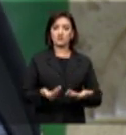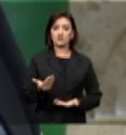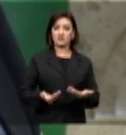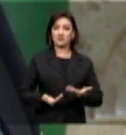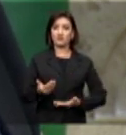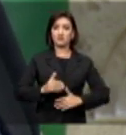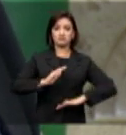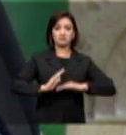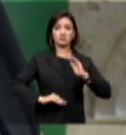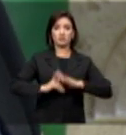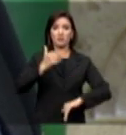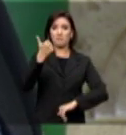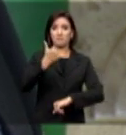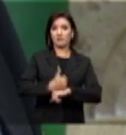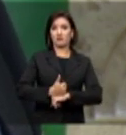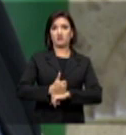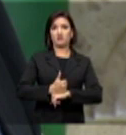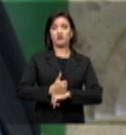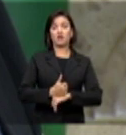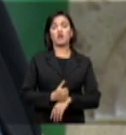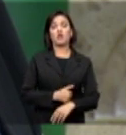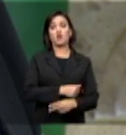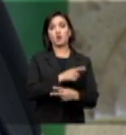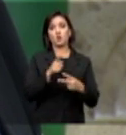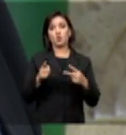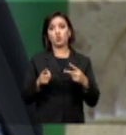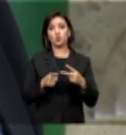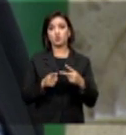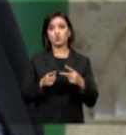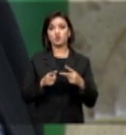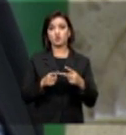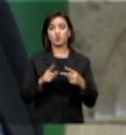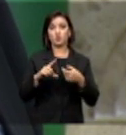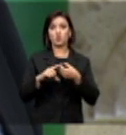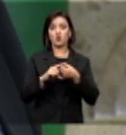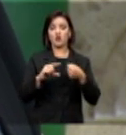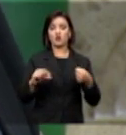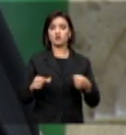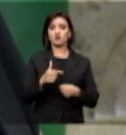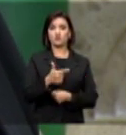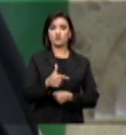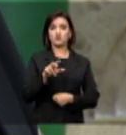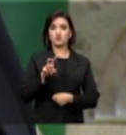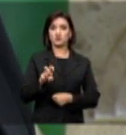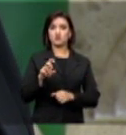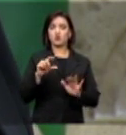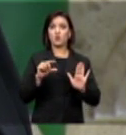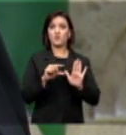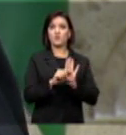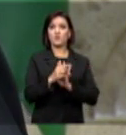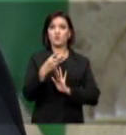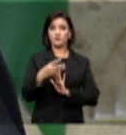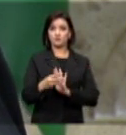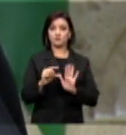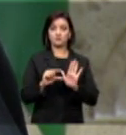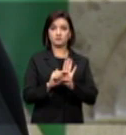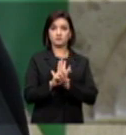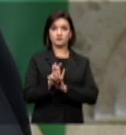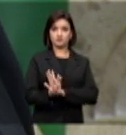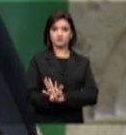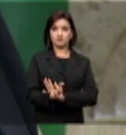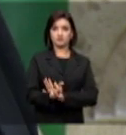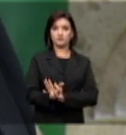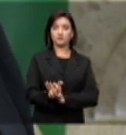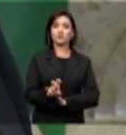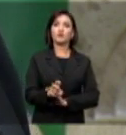adequados. O segundo dispositivo, o do artigo 25, parágrafos 3º e 5º,